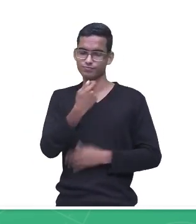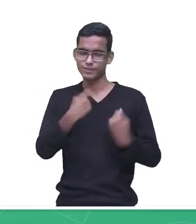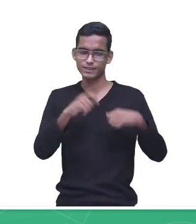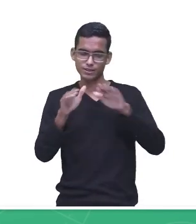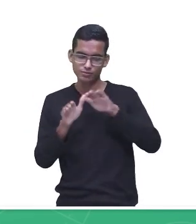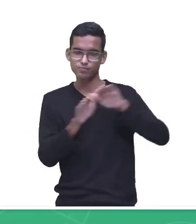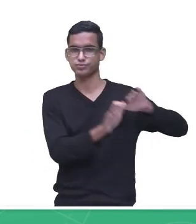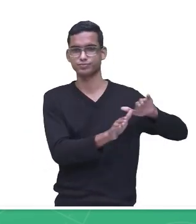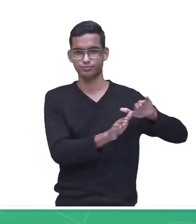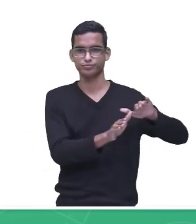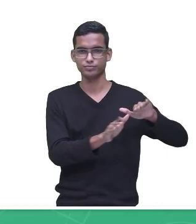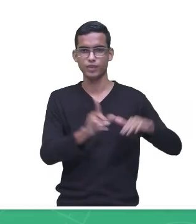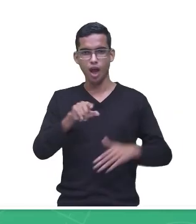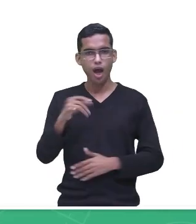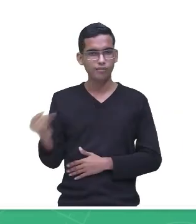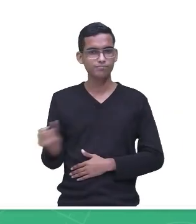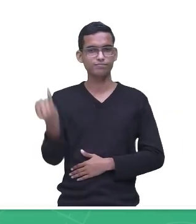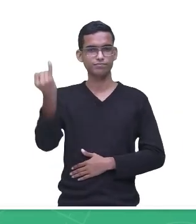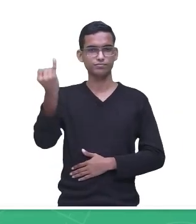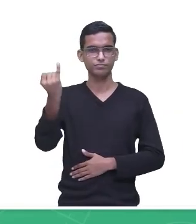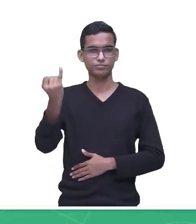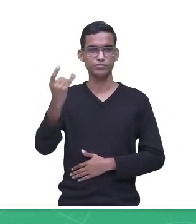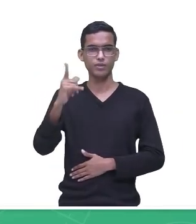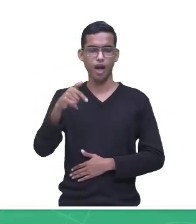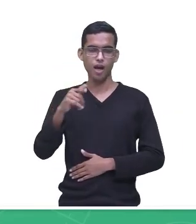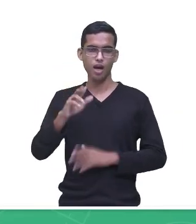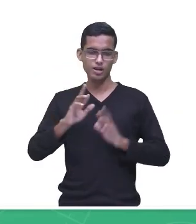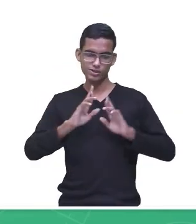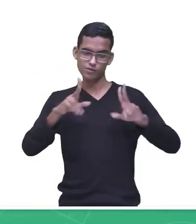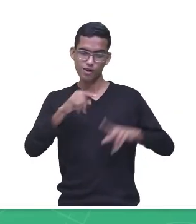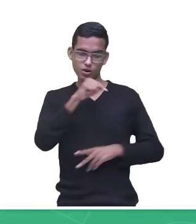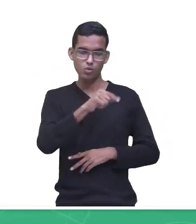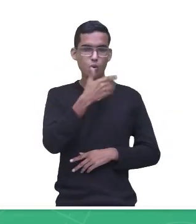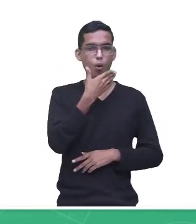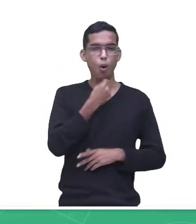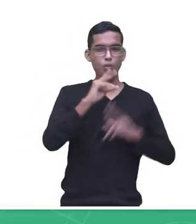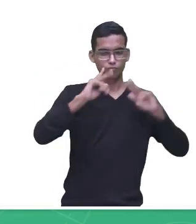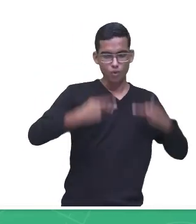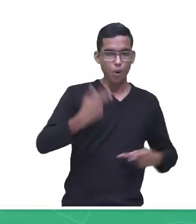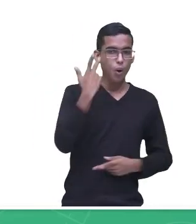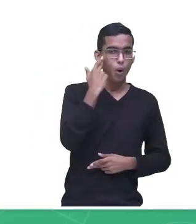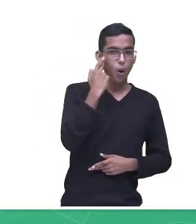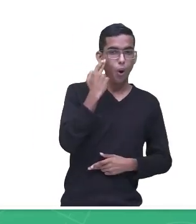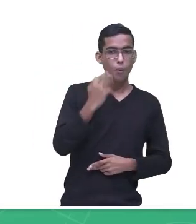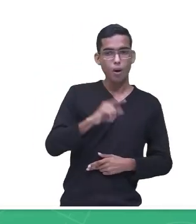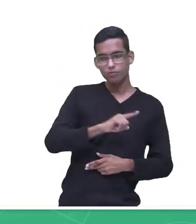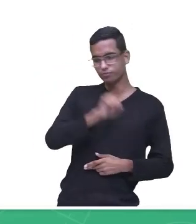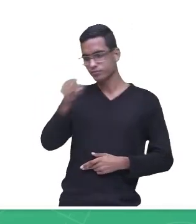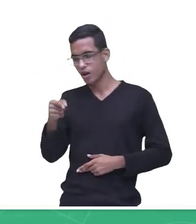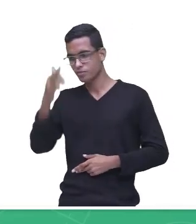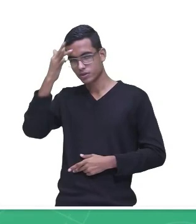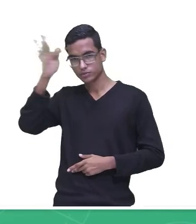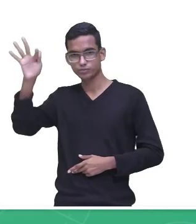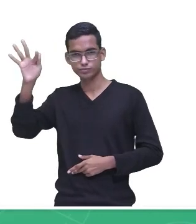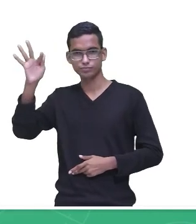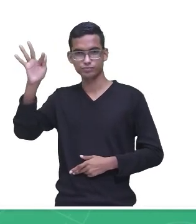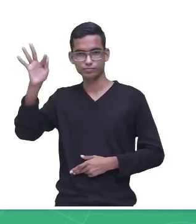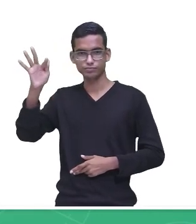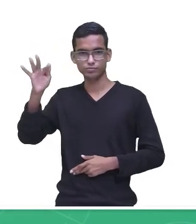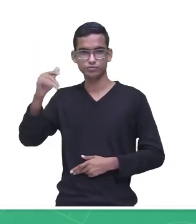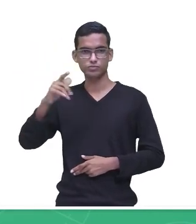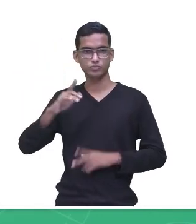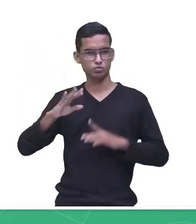fundamental. Essa é a diferença do homem comum para o filósofo. E todos nós somos